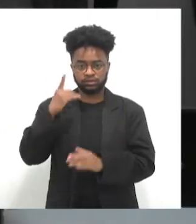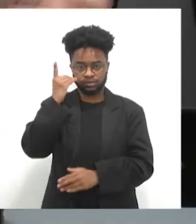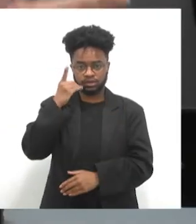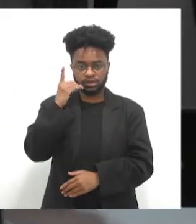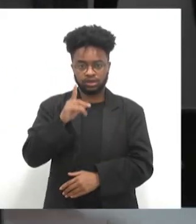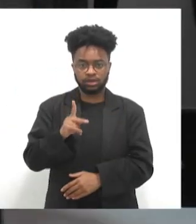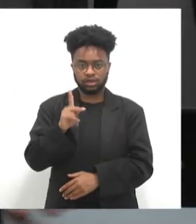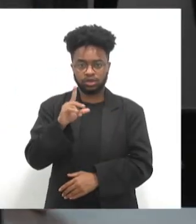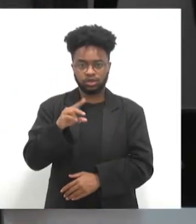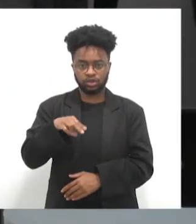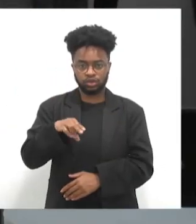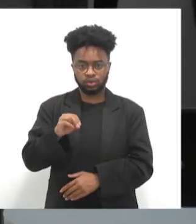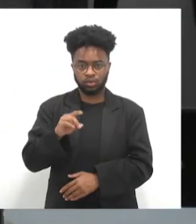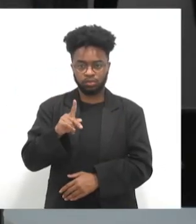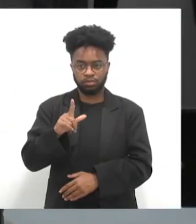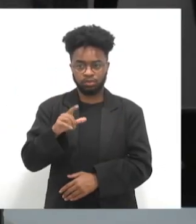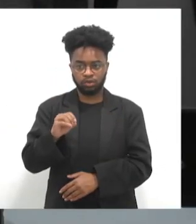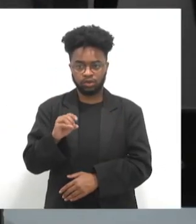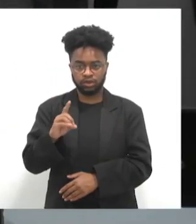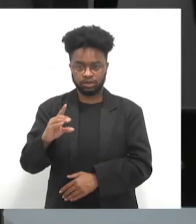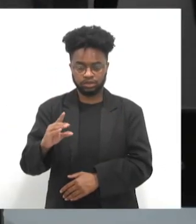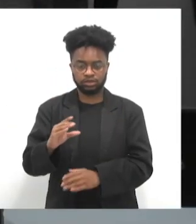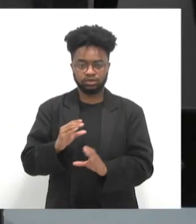Knoploch corretamente detectou.